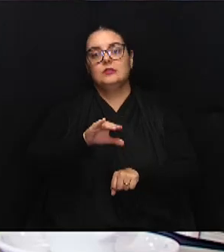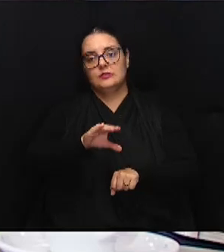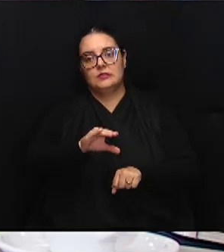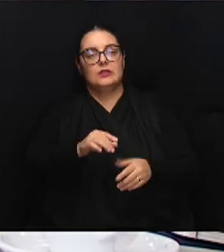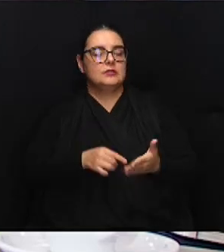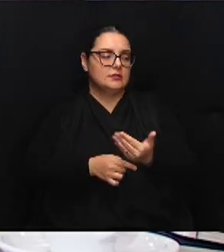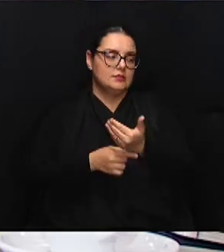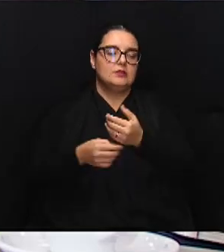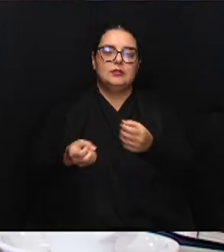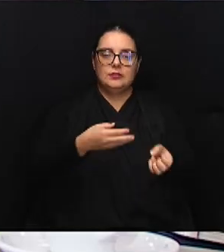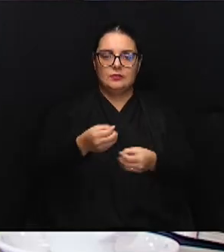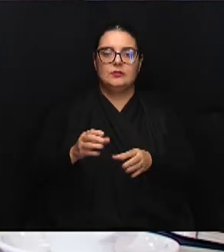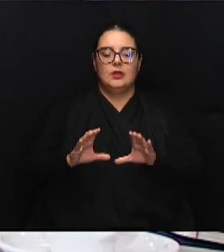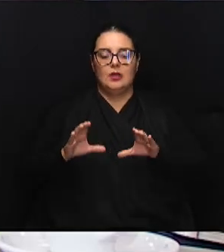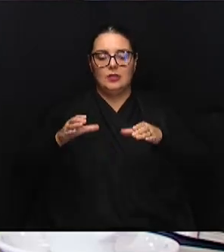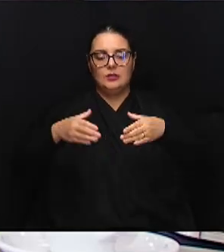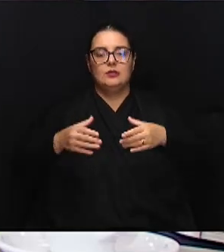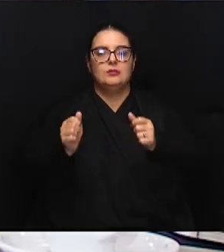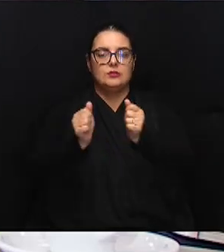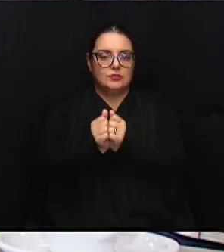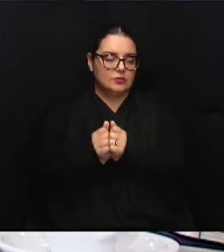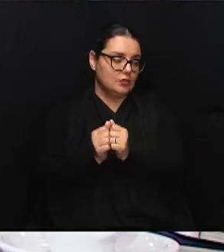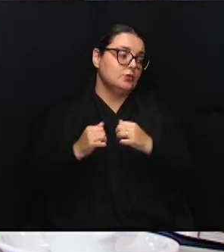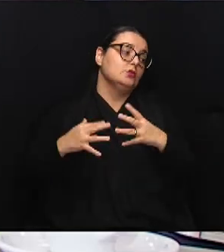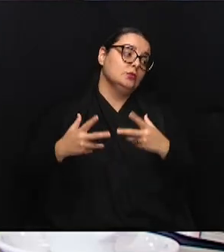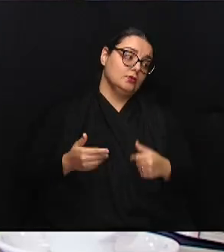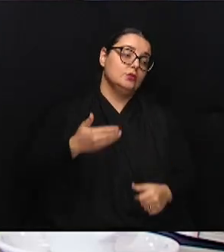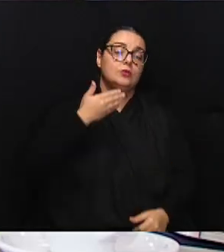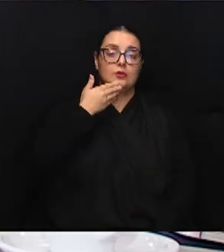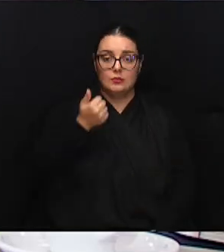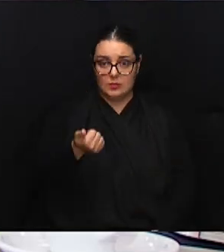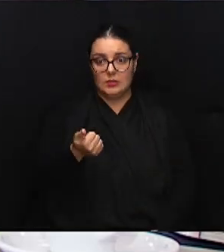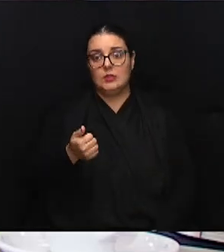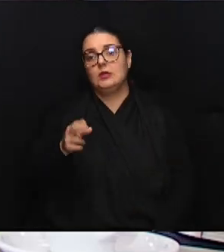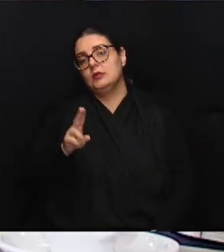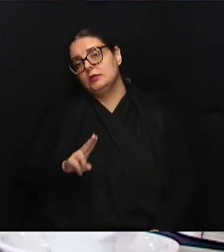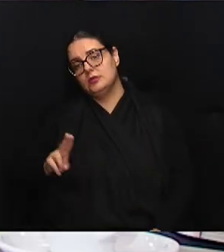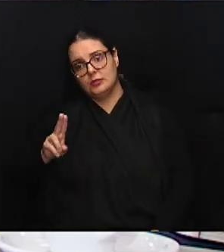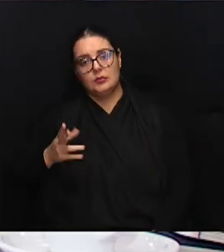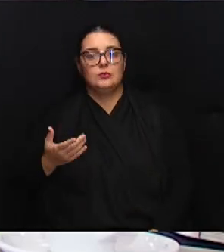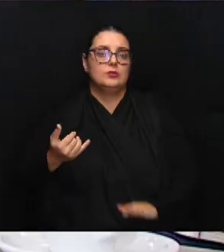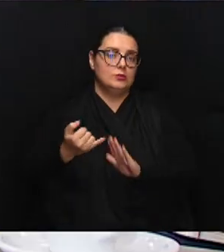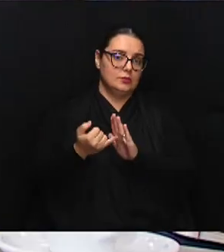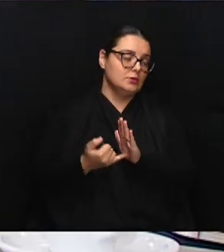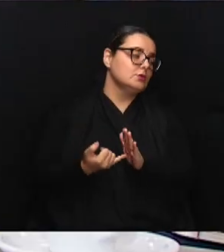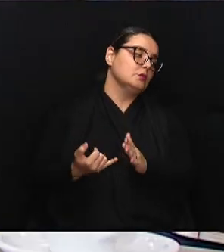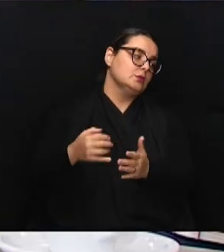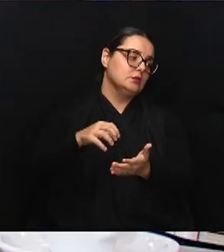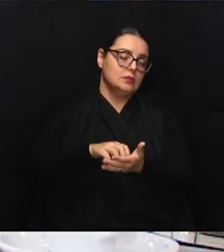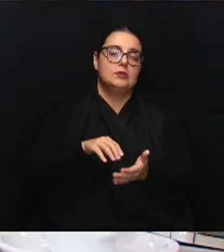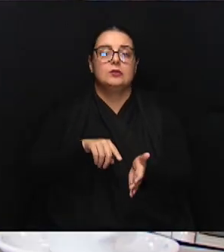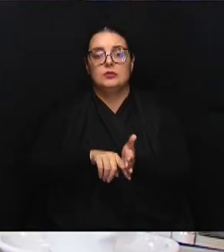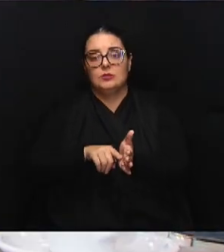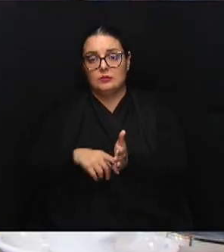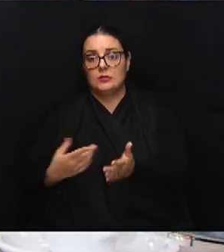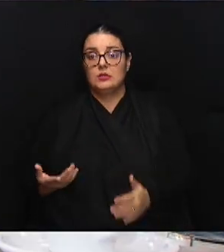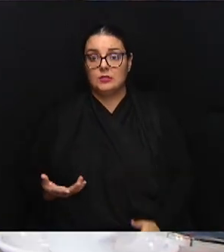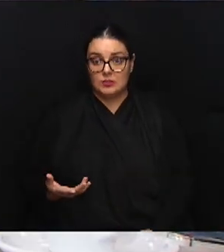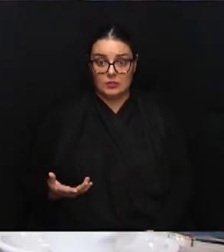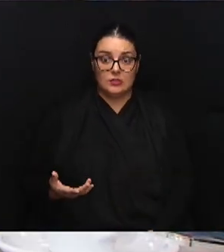e inovação. Ali reuniu o que tem de melhor das universidades, institutos, centros de pesquisas,